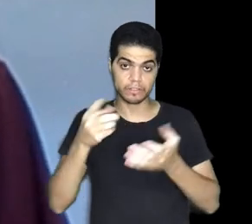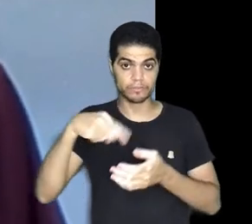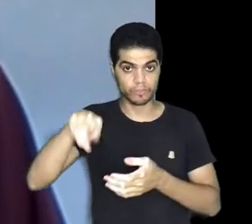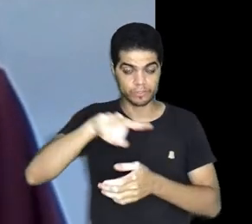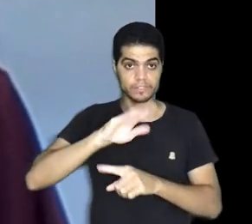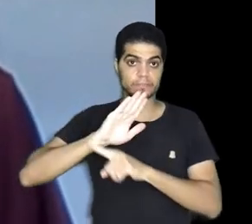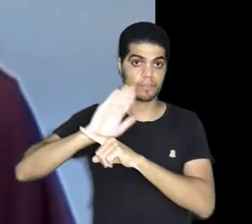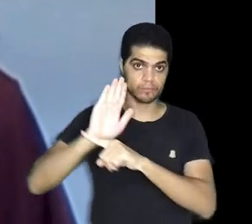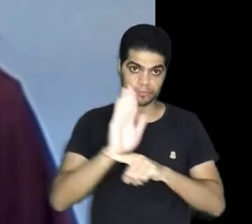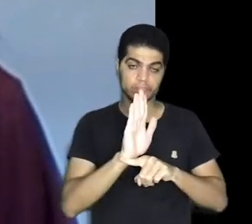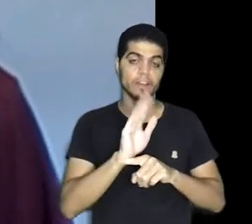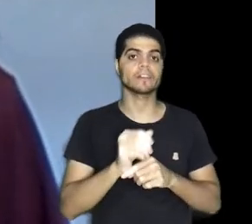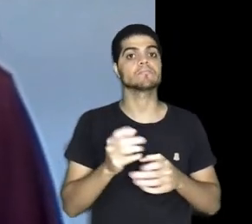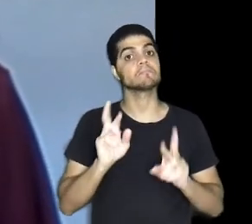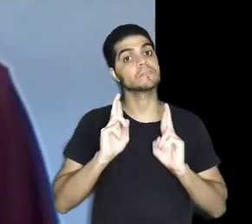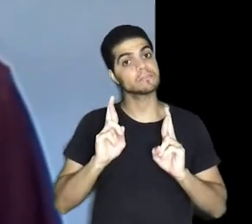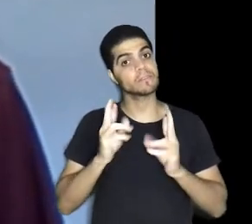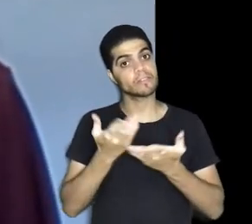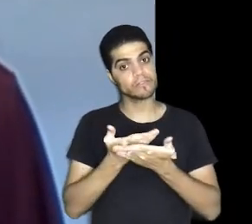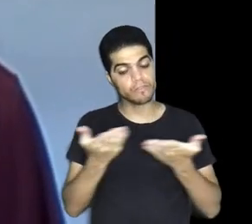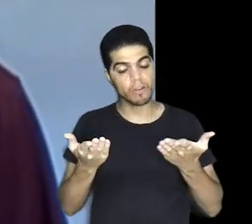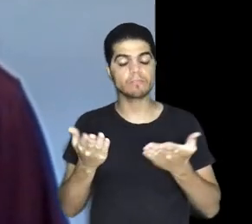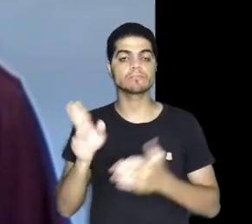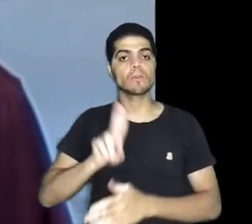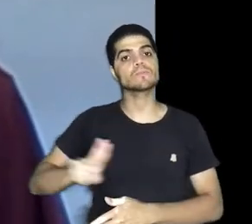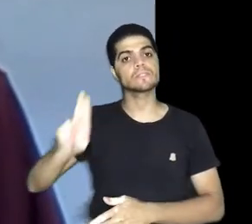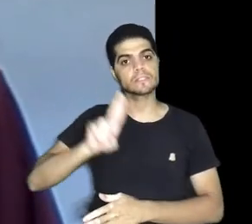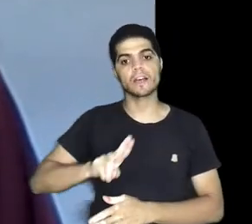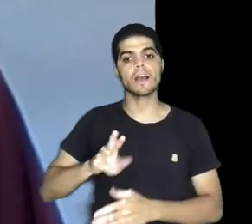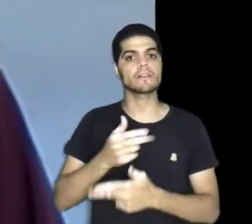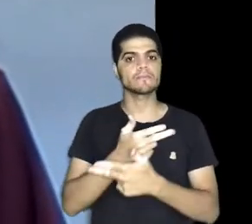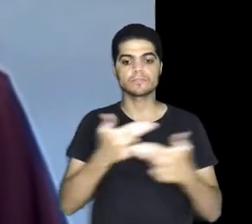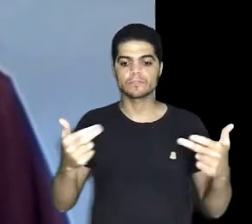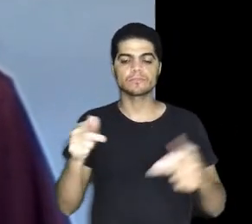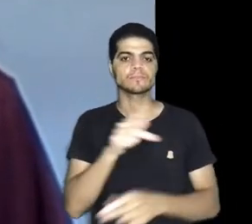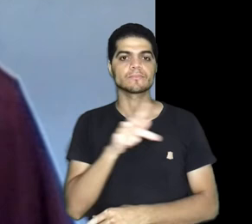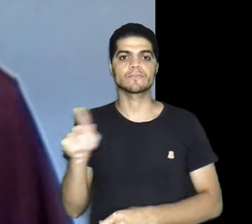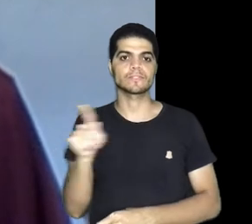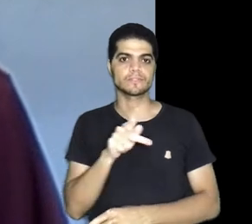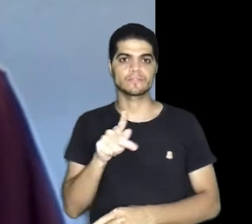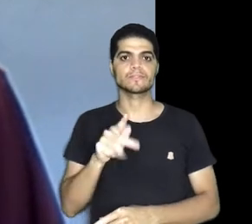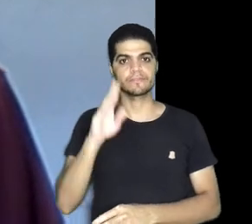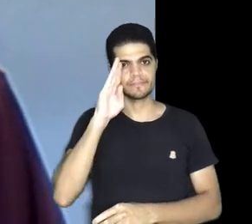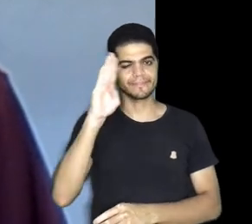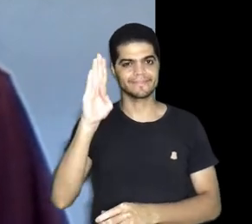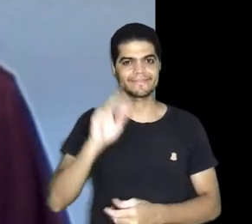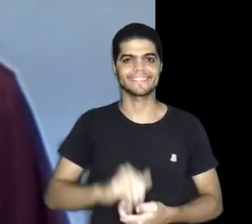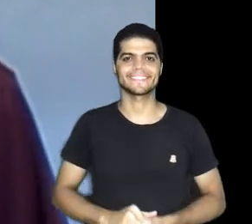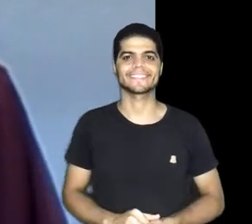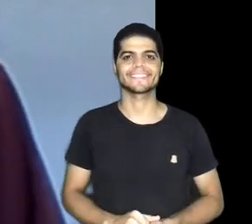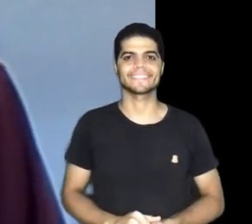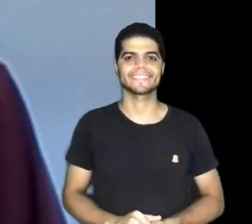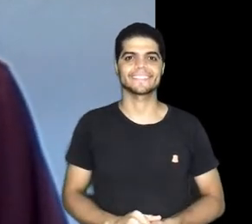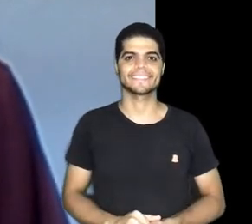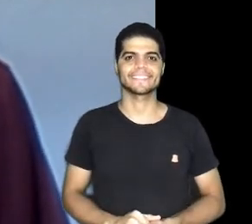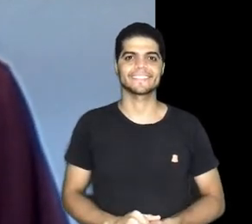como contribuição. Espero que possam ser úteis a todos os professores e até a próxima.